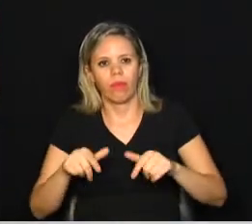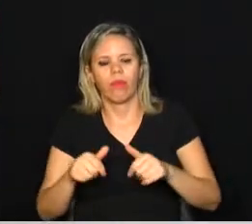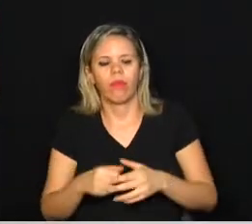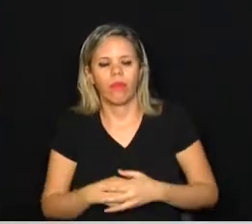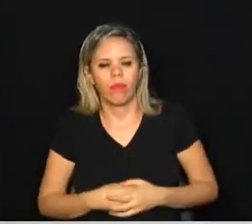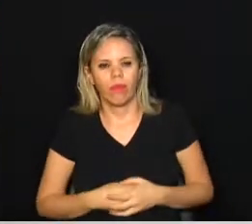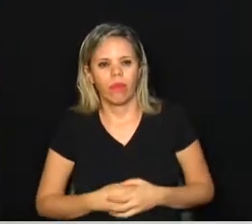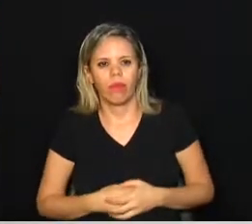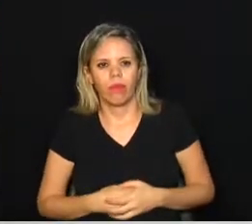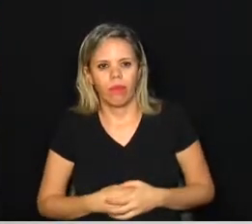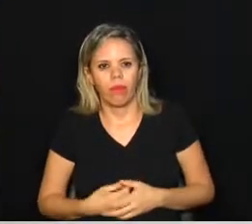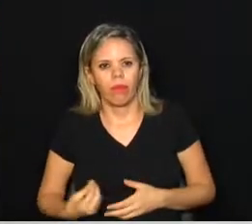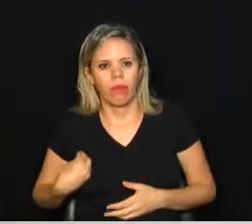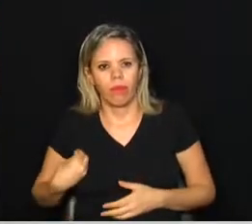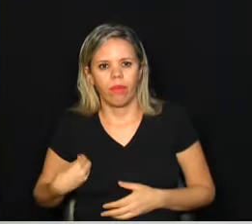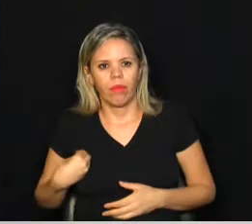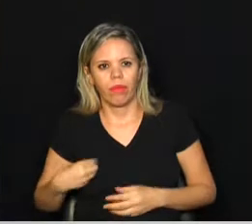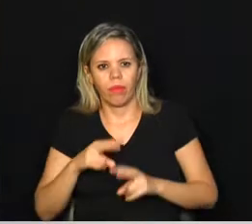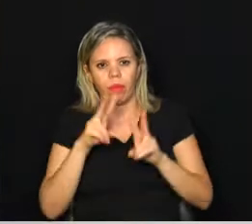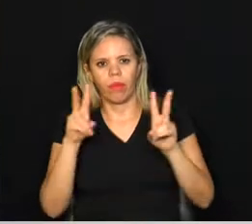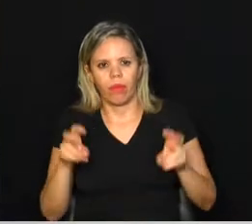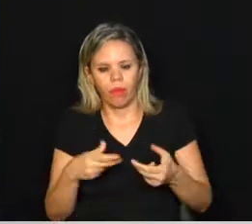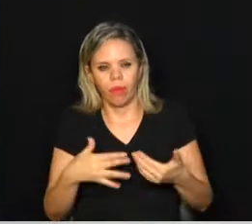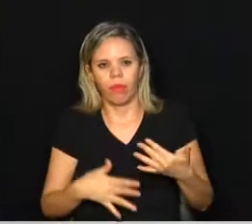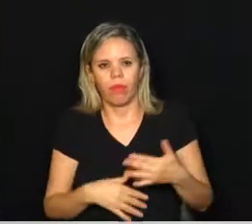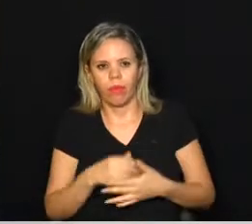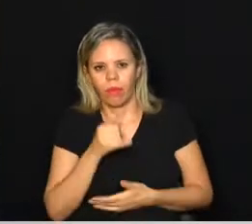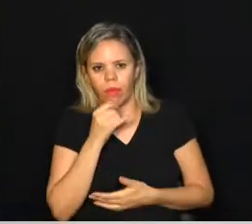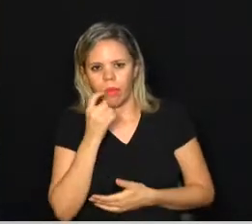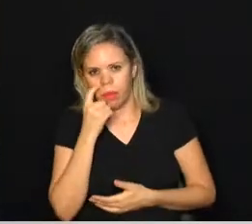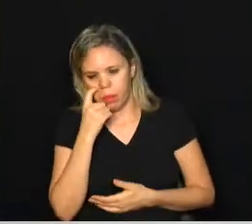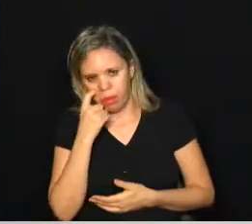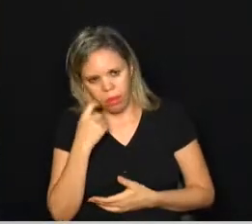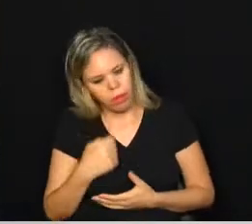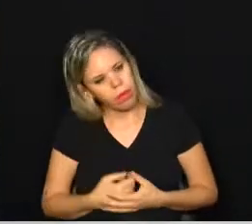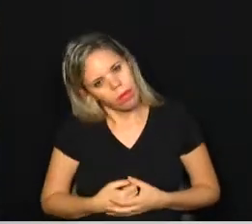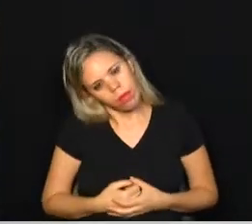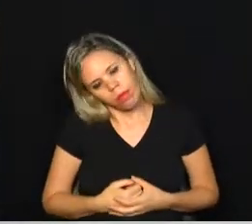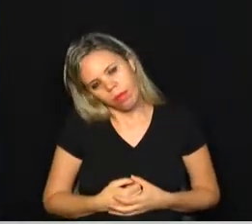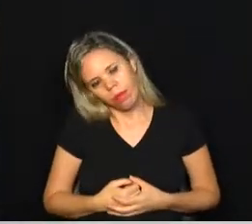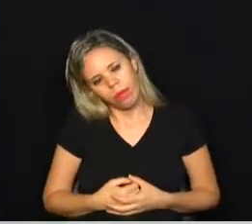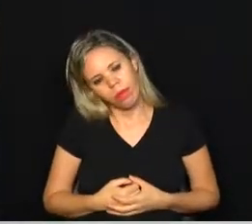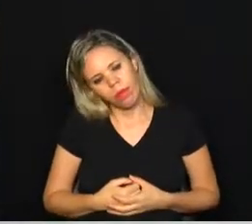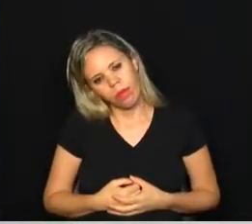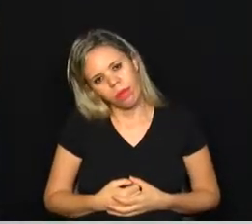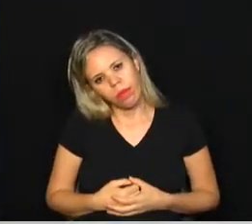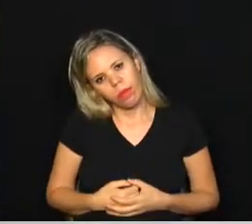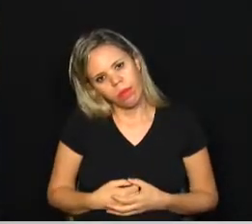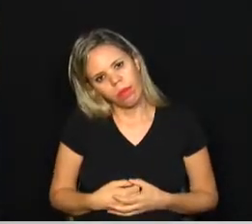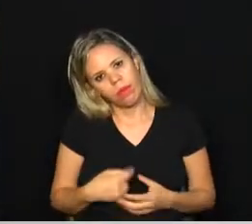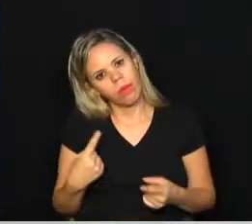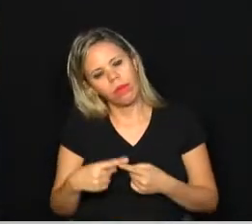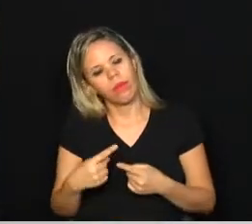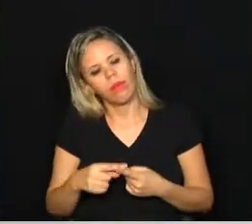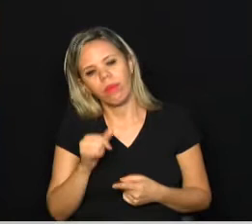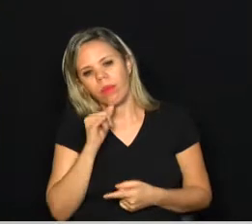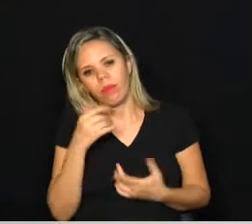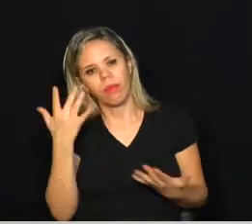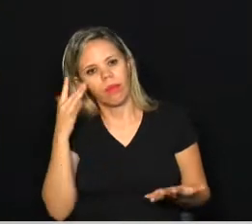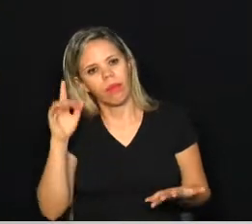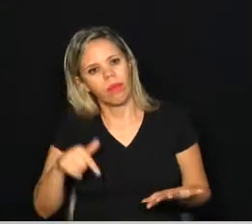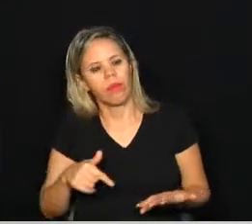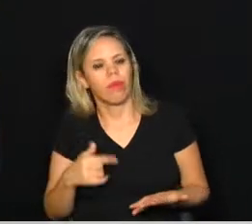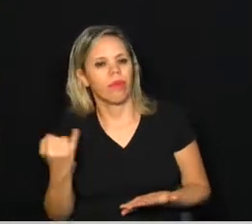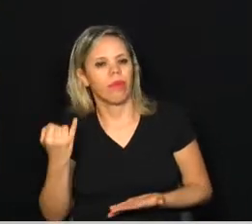frentes vão estar aí sobre esse guarda-chuva da inovação. Por que eu considero que isso seja